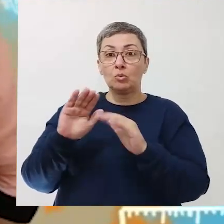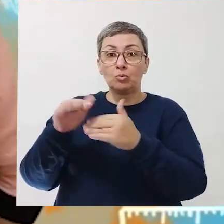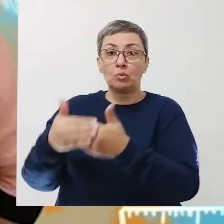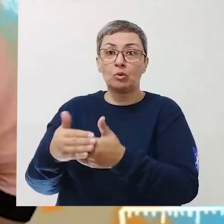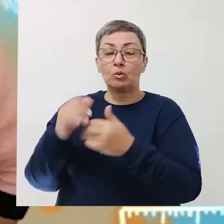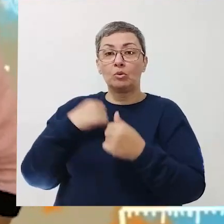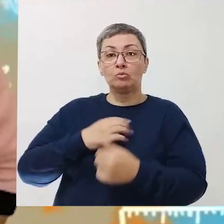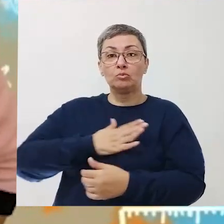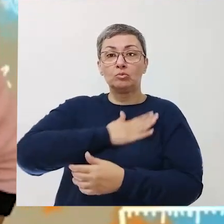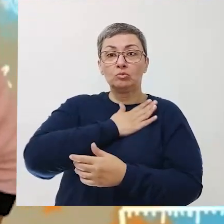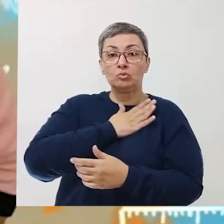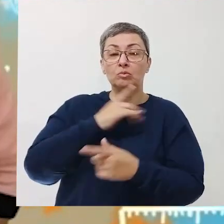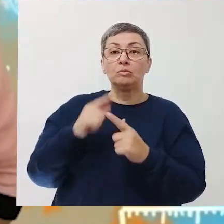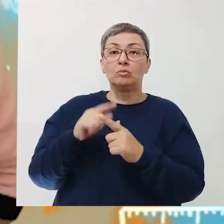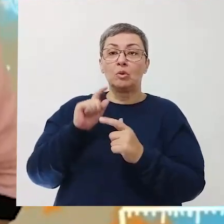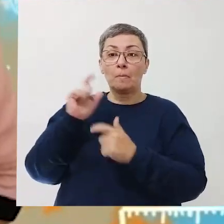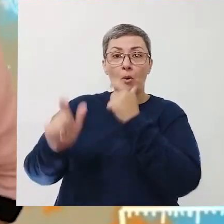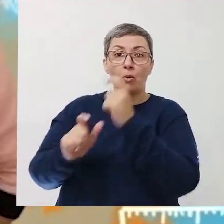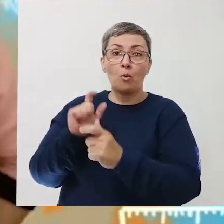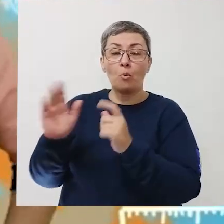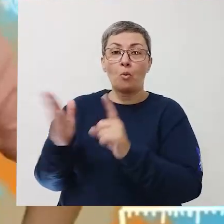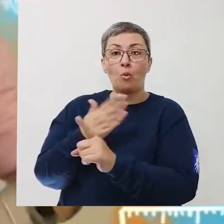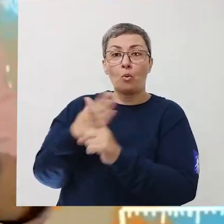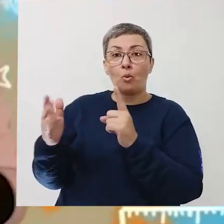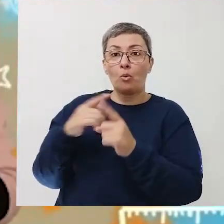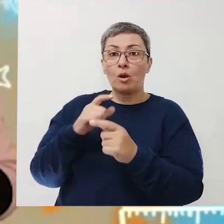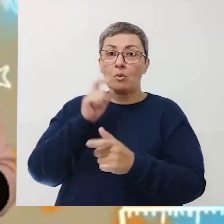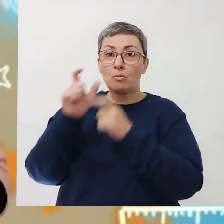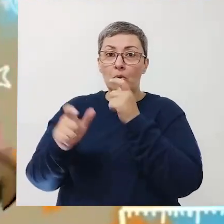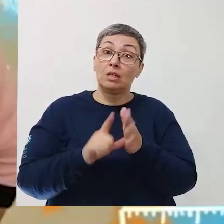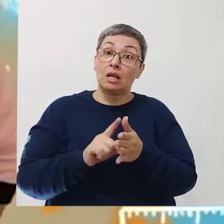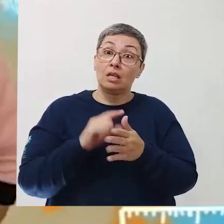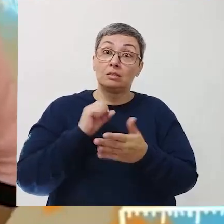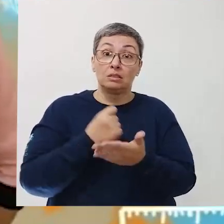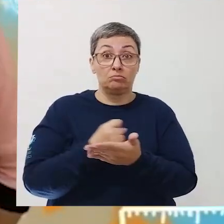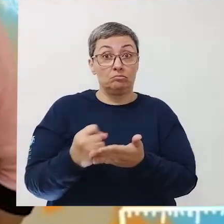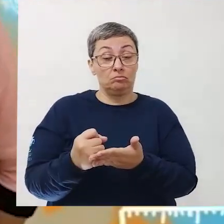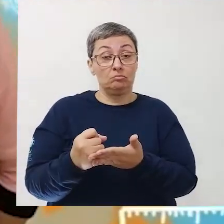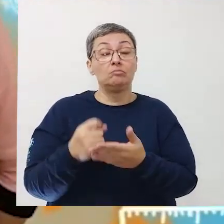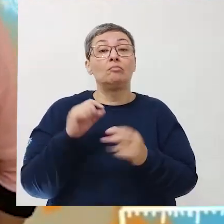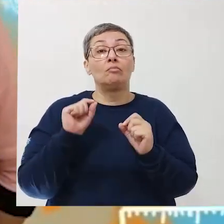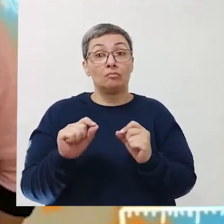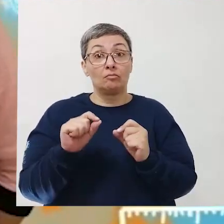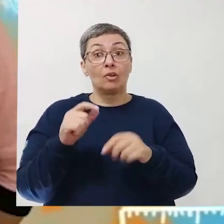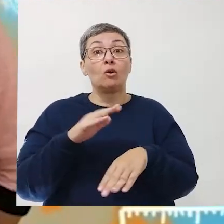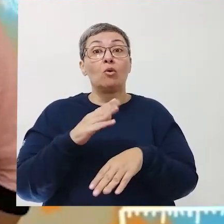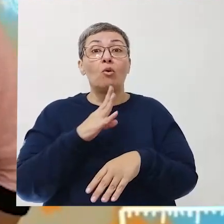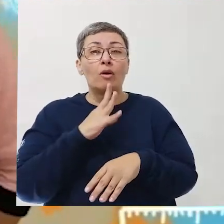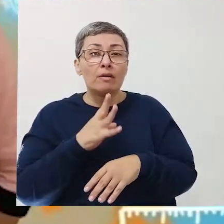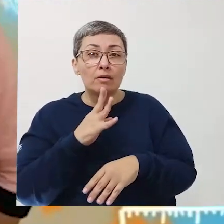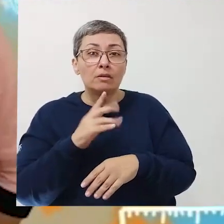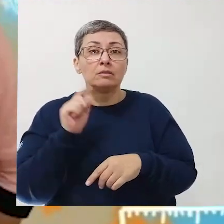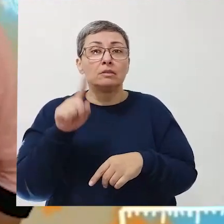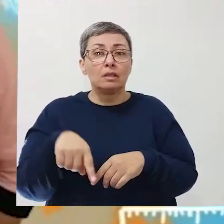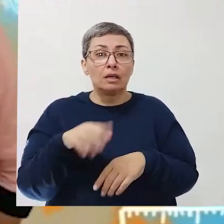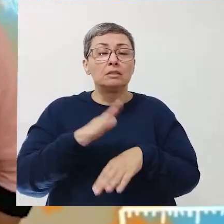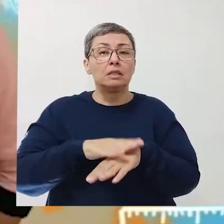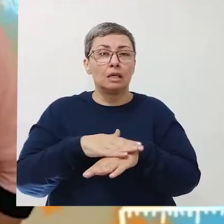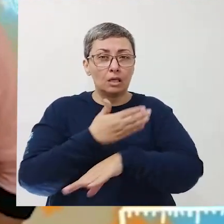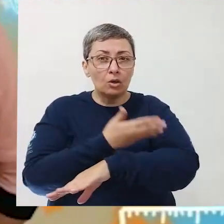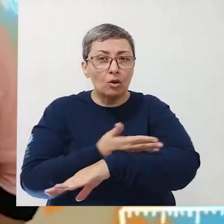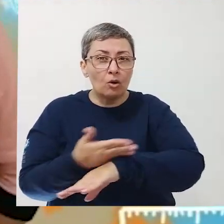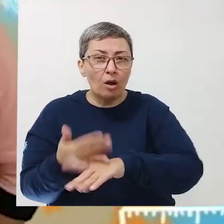aprendizagem Problemas de linguagem E deficiência física A famosa história de